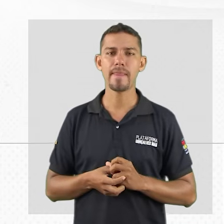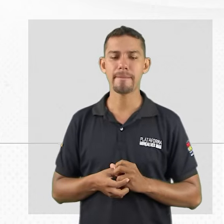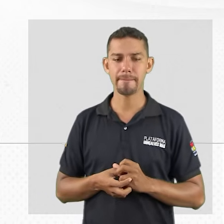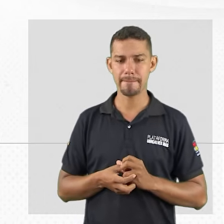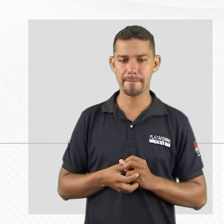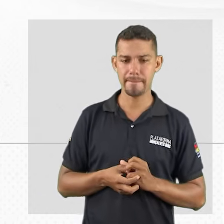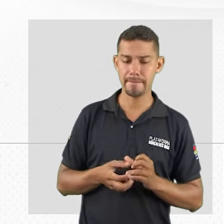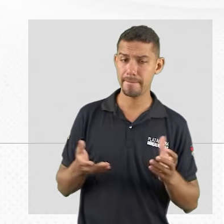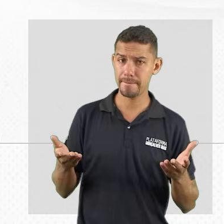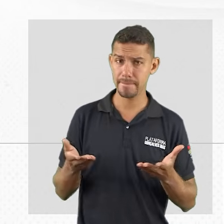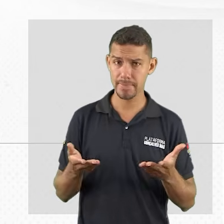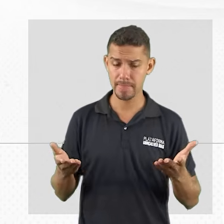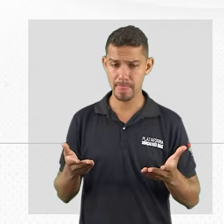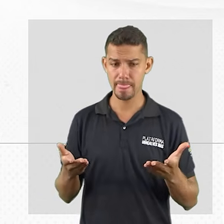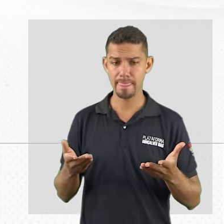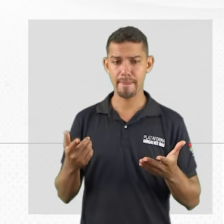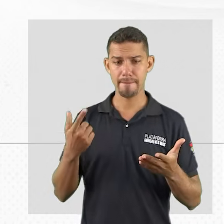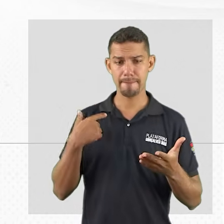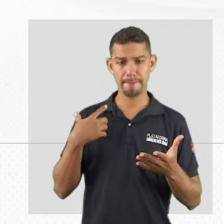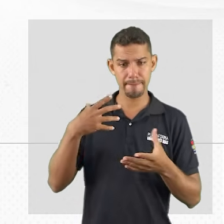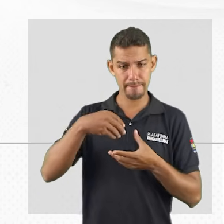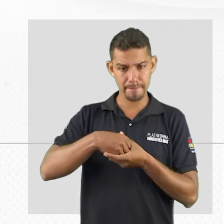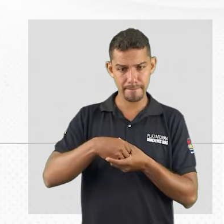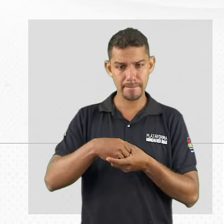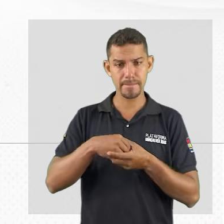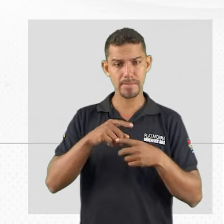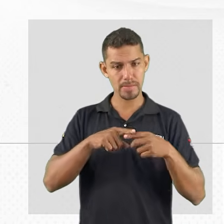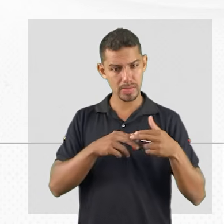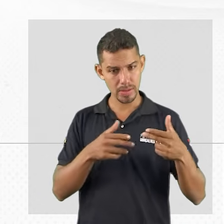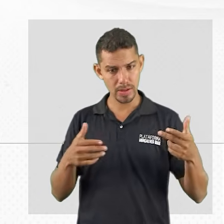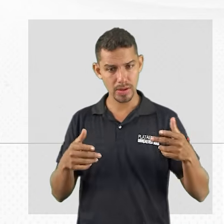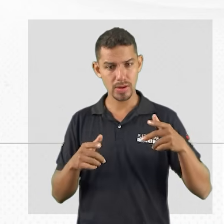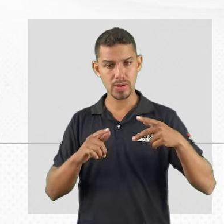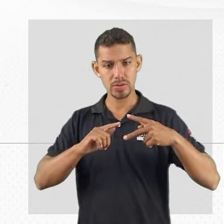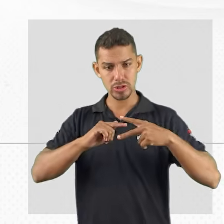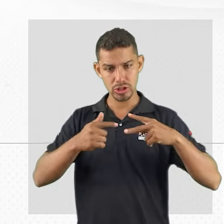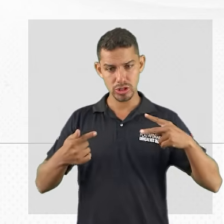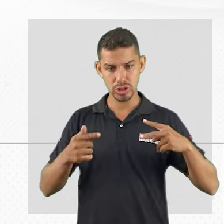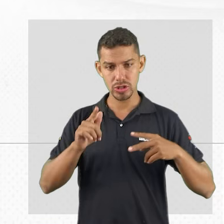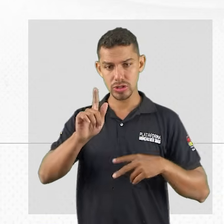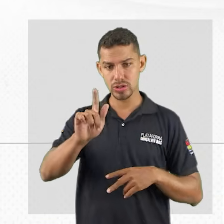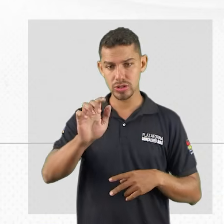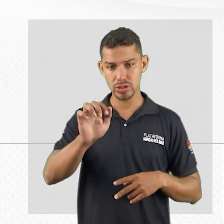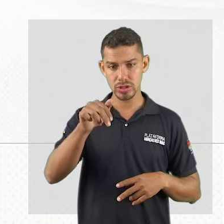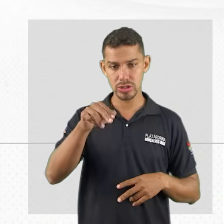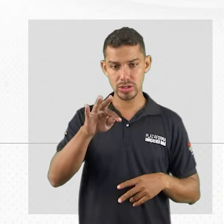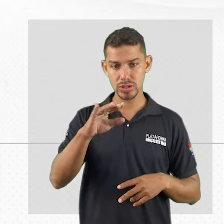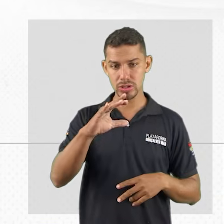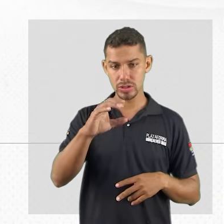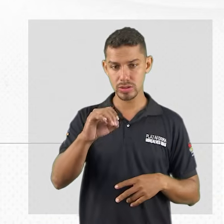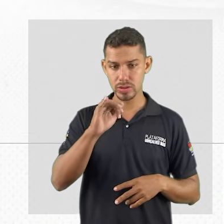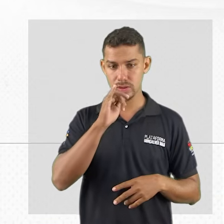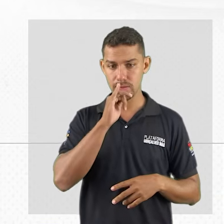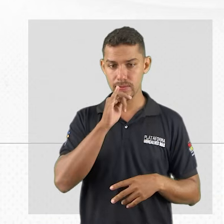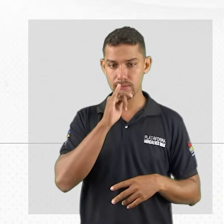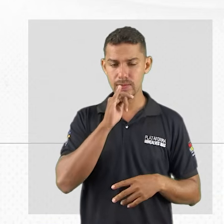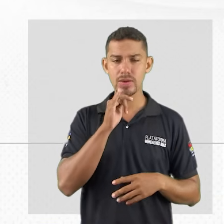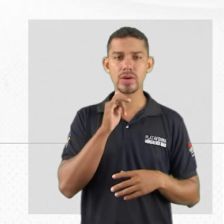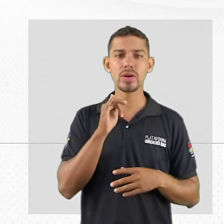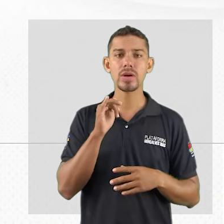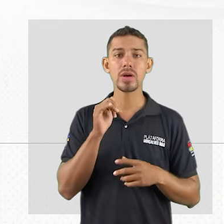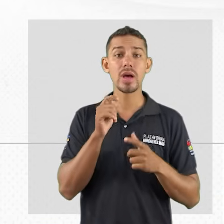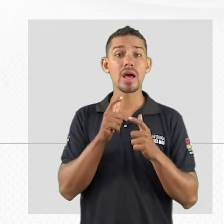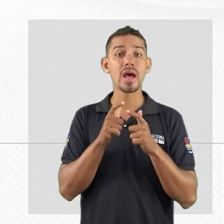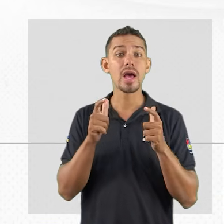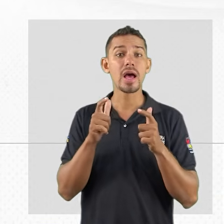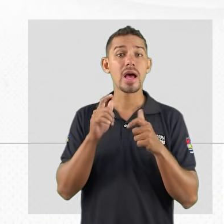E vamos agora adentrar, nesse material genético. O que é um material genético, professora? Pessoal, o material genético nada